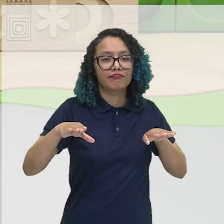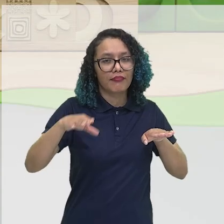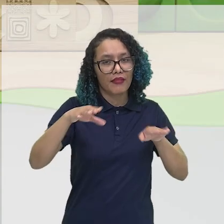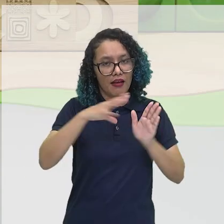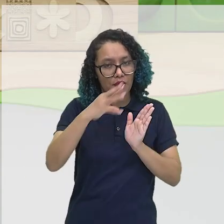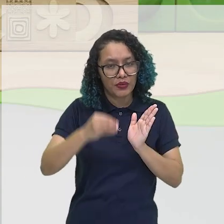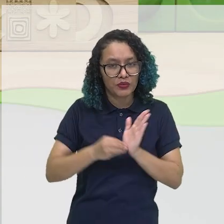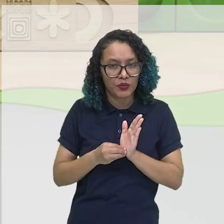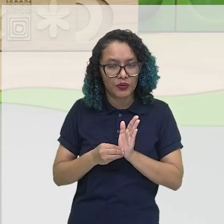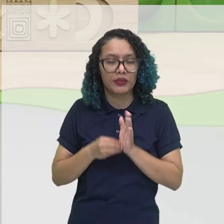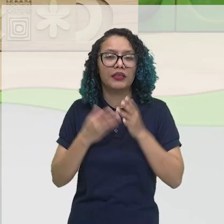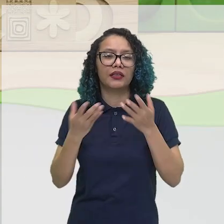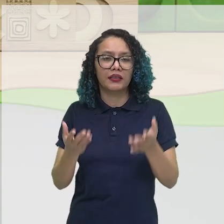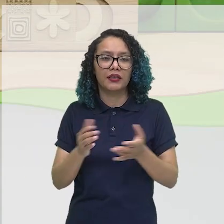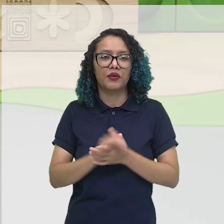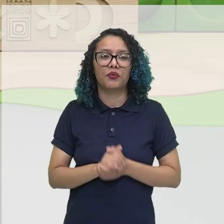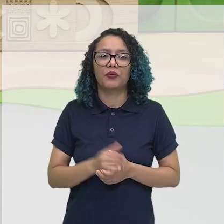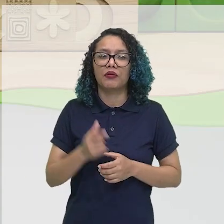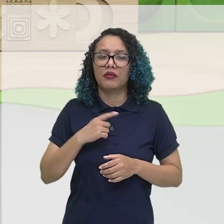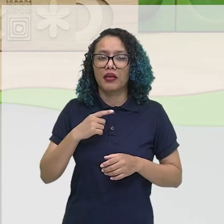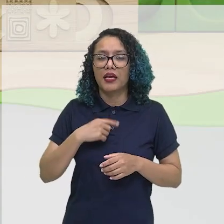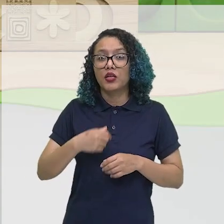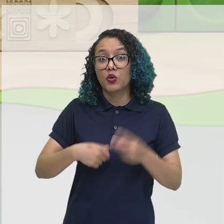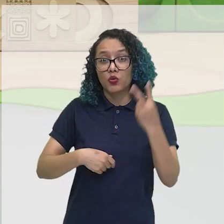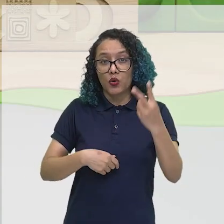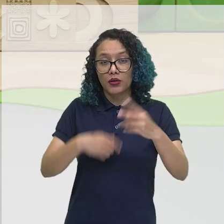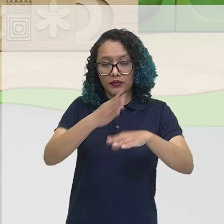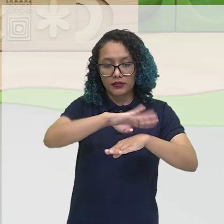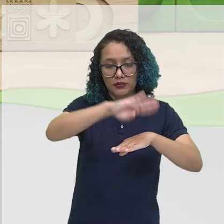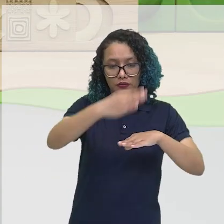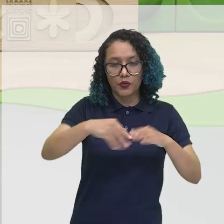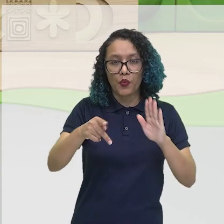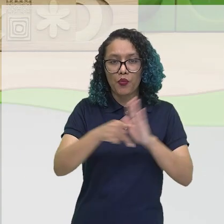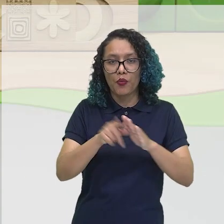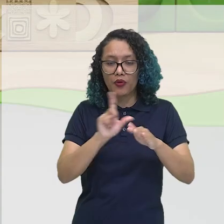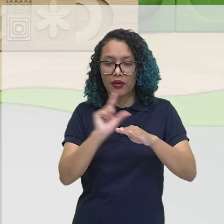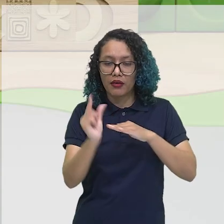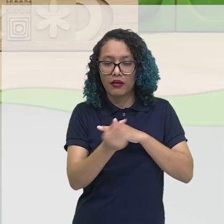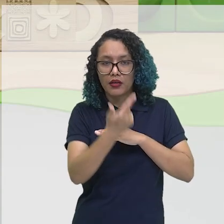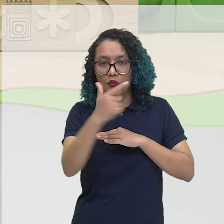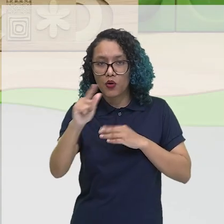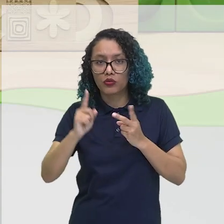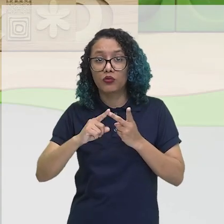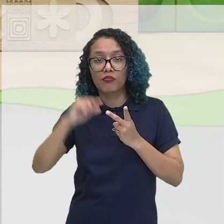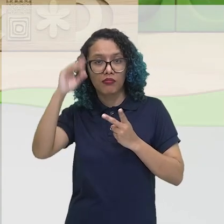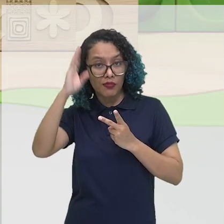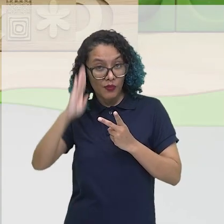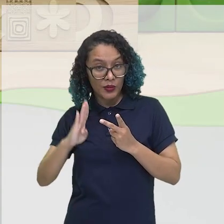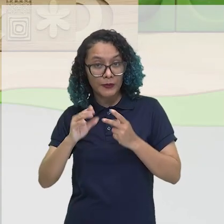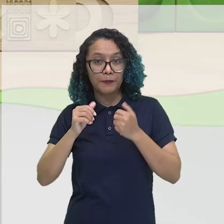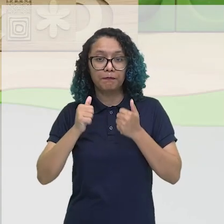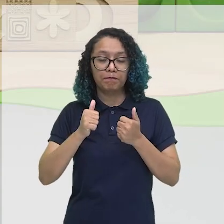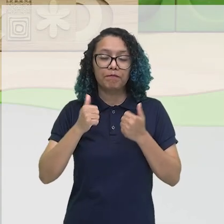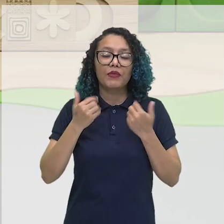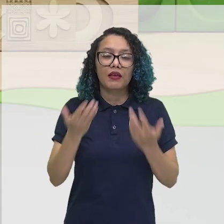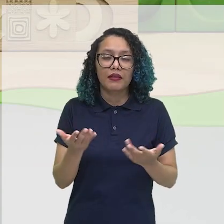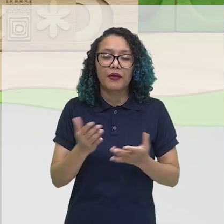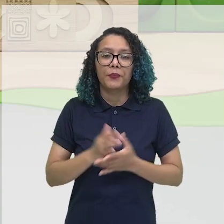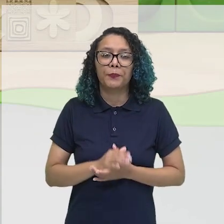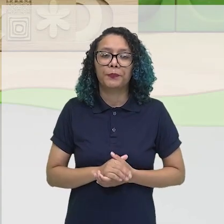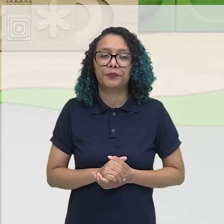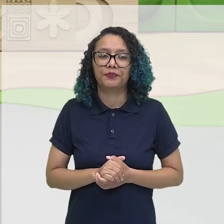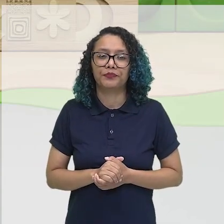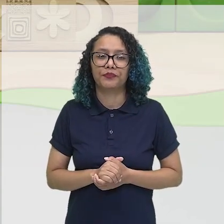lá nós temos 2 grandes escudos, o escudo da Guiana e o escudo brasileiro, certo? Que faz com